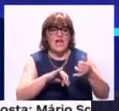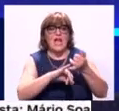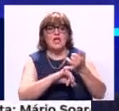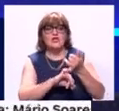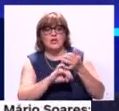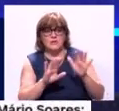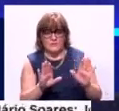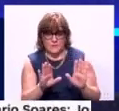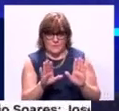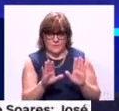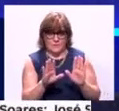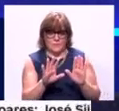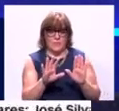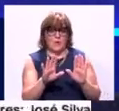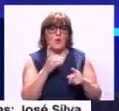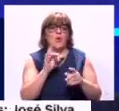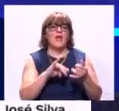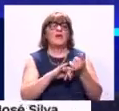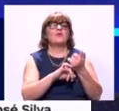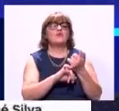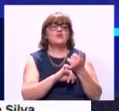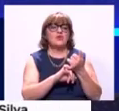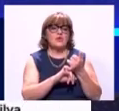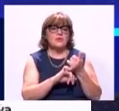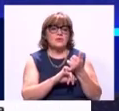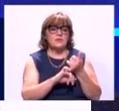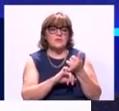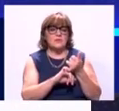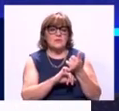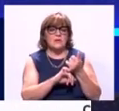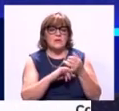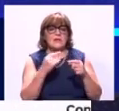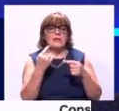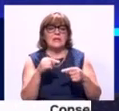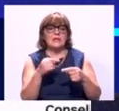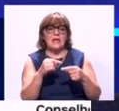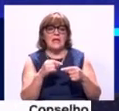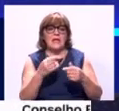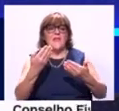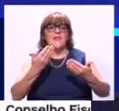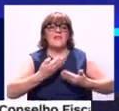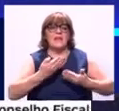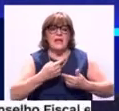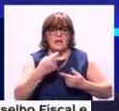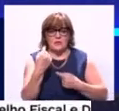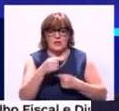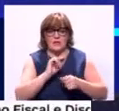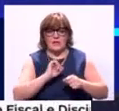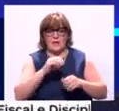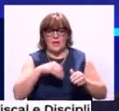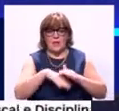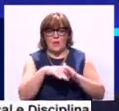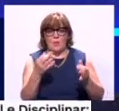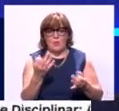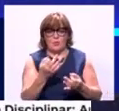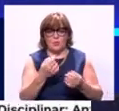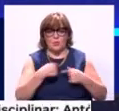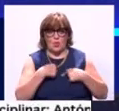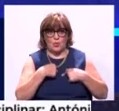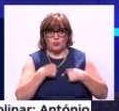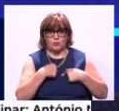Associado, sócio. Qual é, o que é que o sócio ofere os direitos que o sócio tem no Futebol Clube Porto?